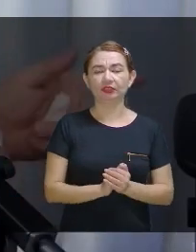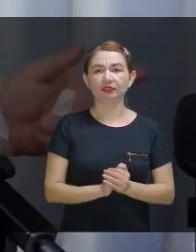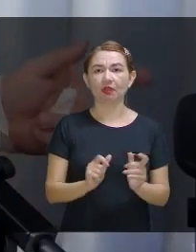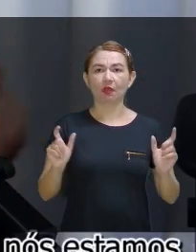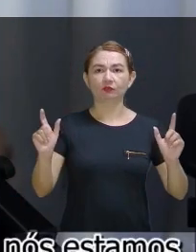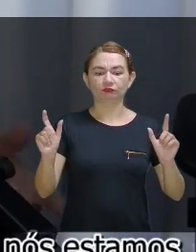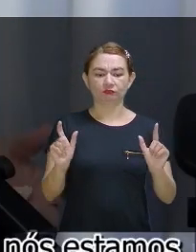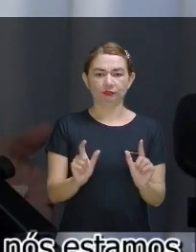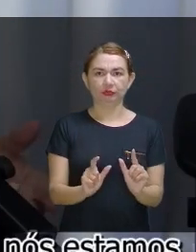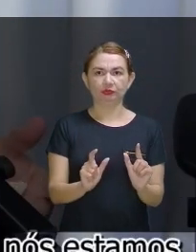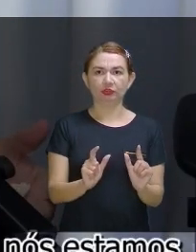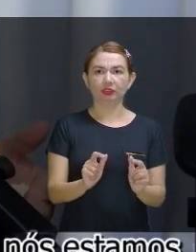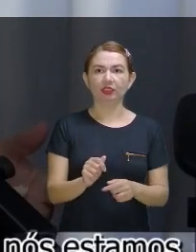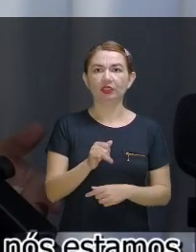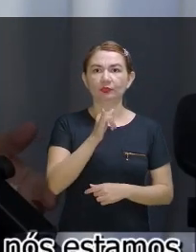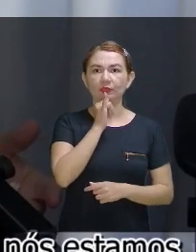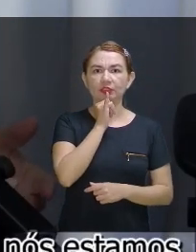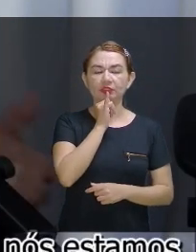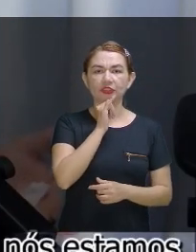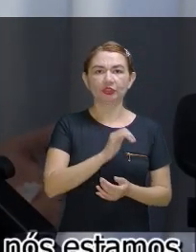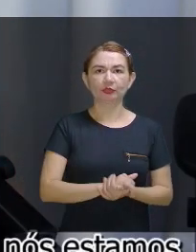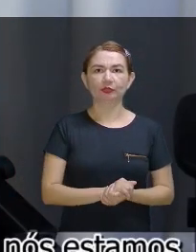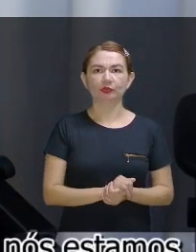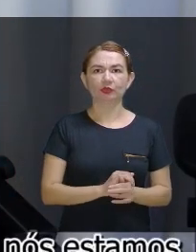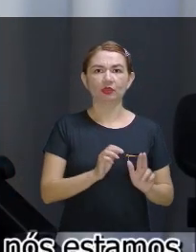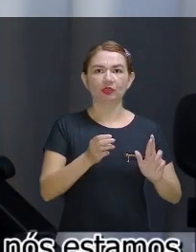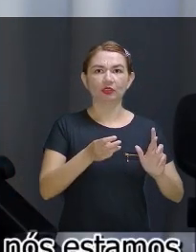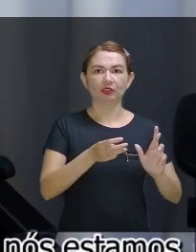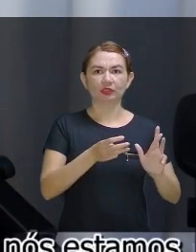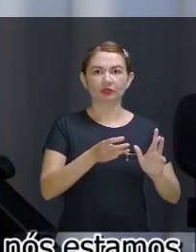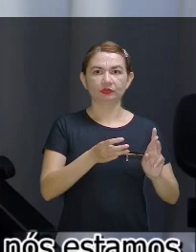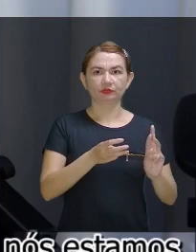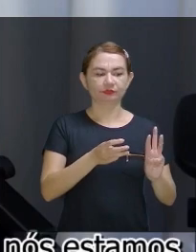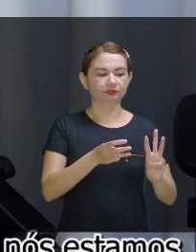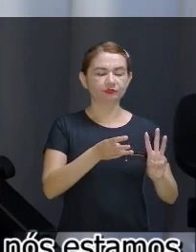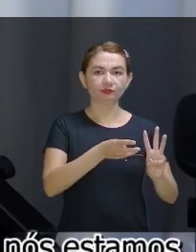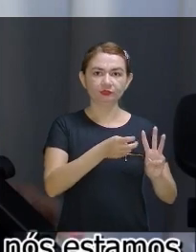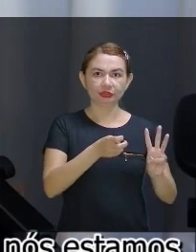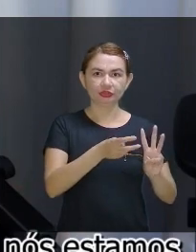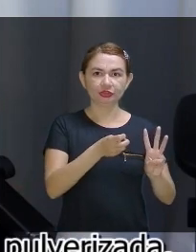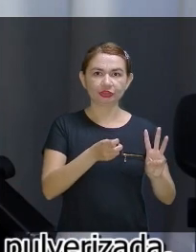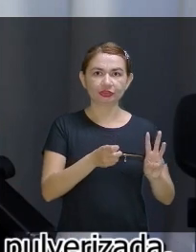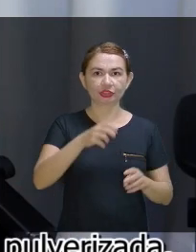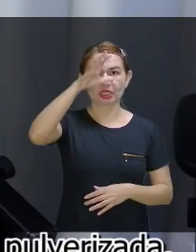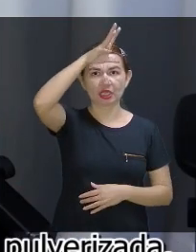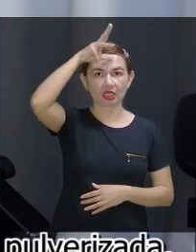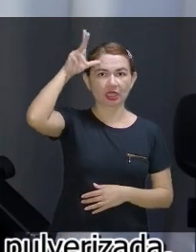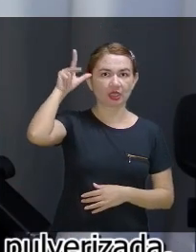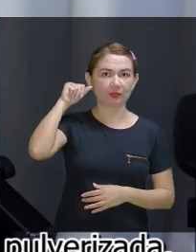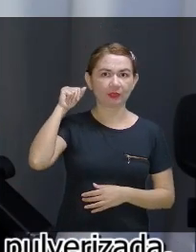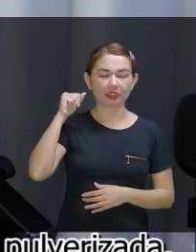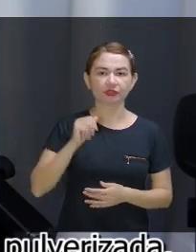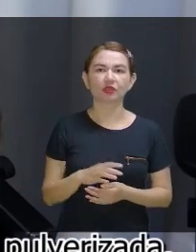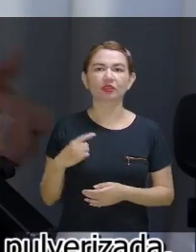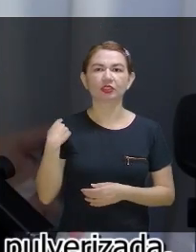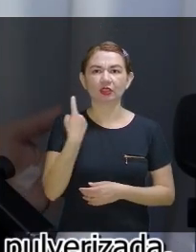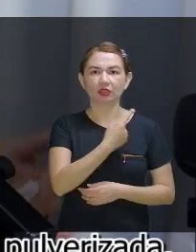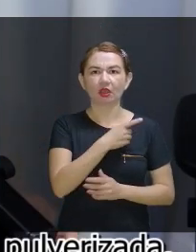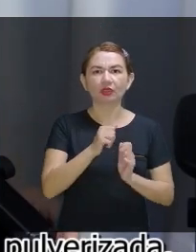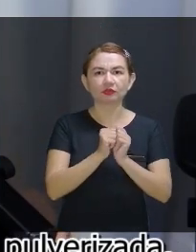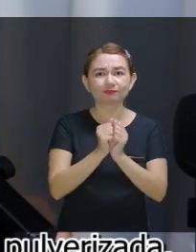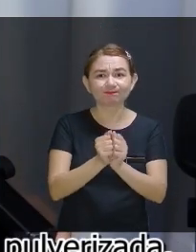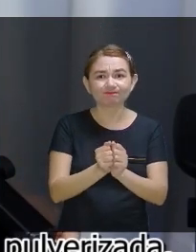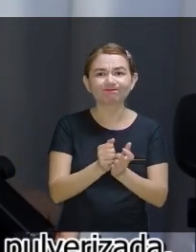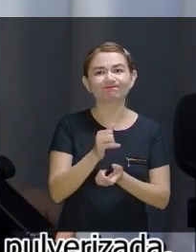minorias. Por exemplo, lá nós temos a questão indígena. A Amazônia, nós estamos acompanhando com muita